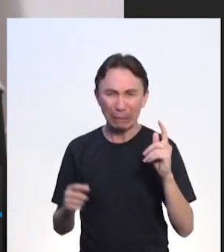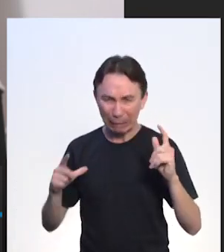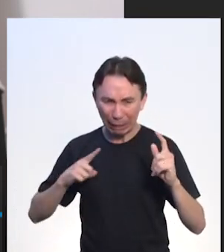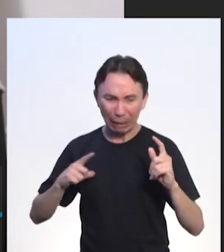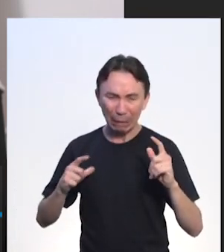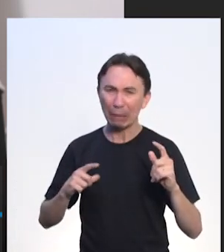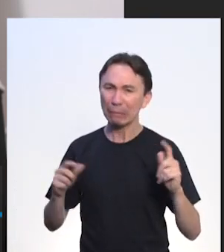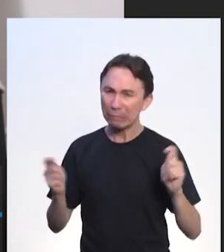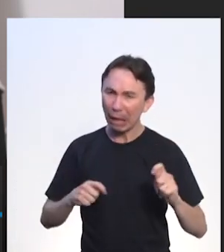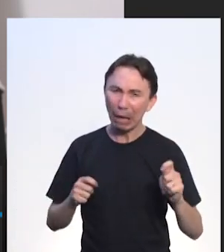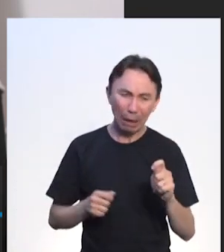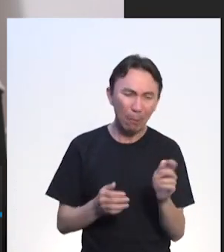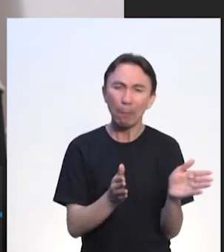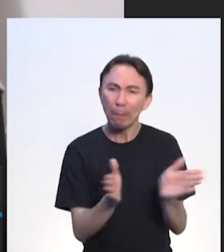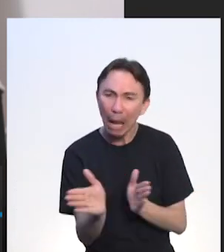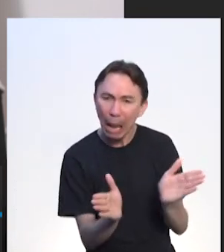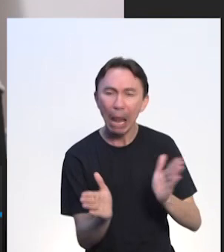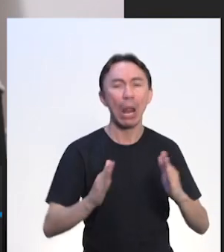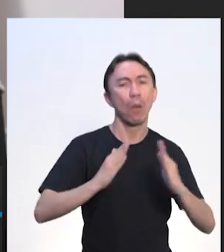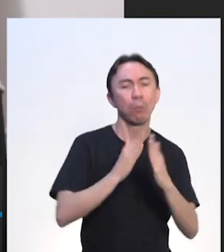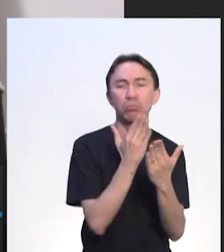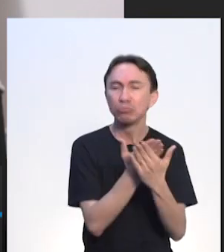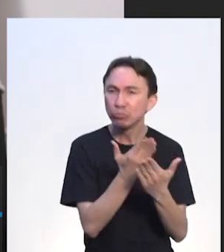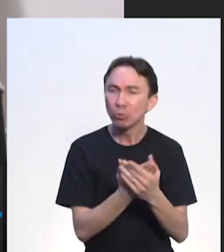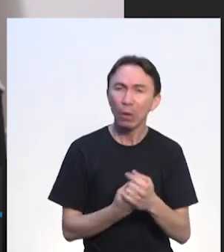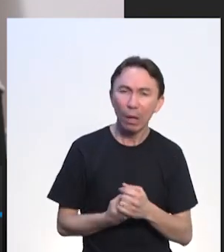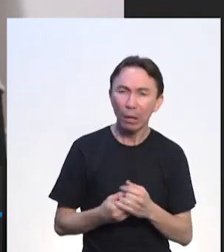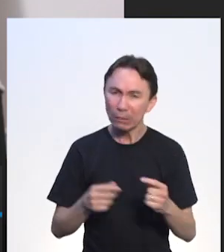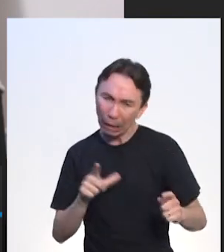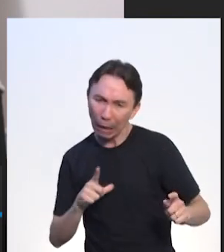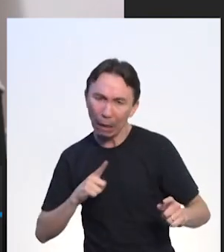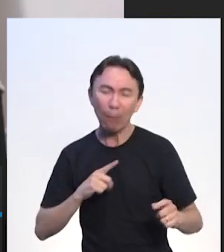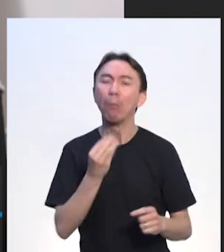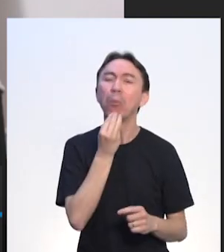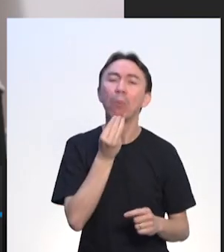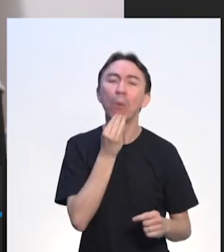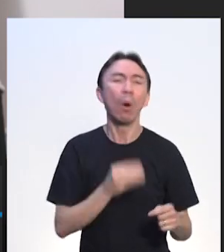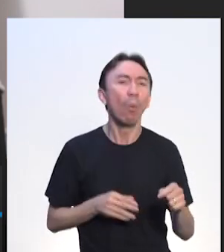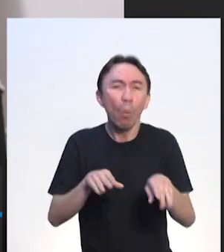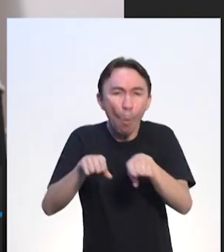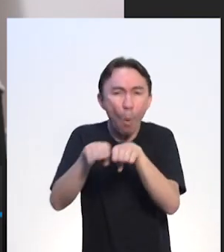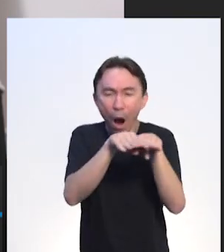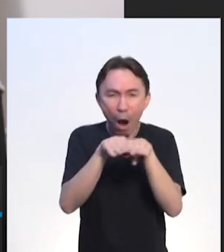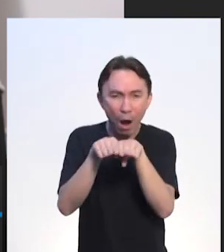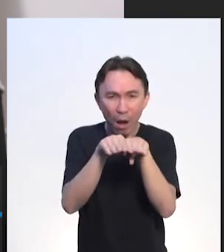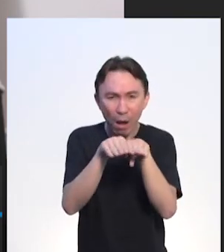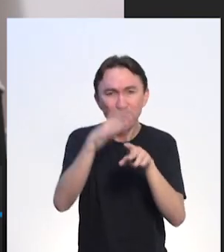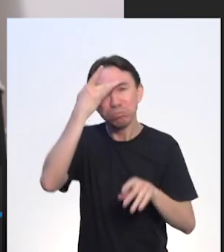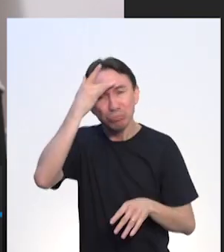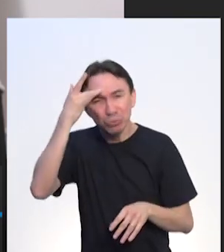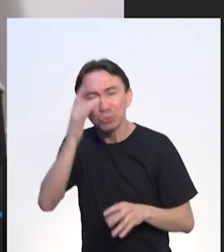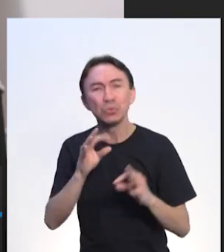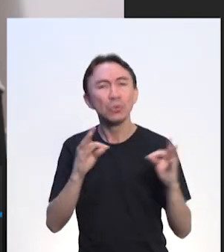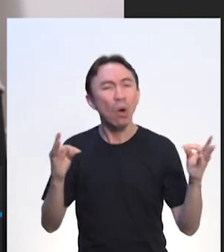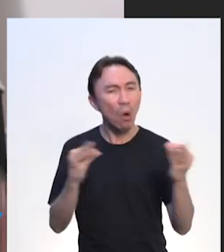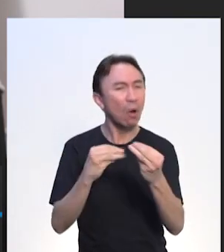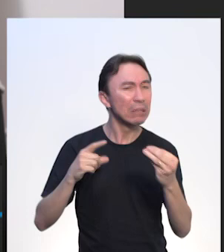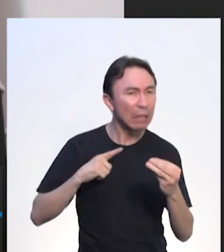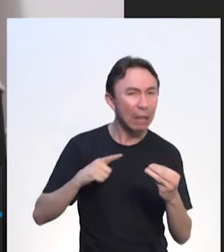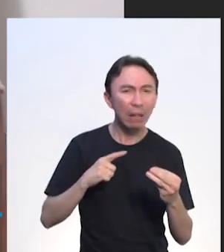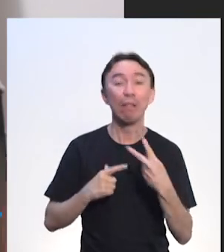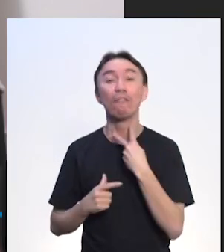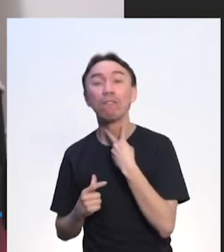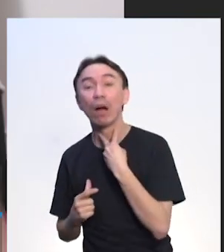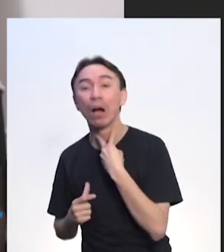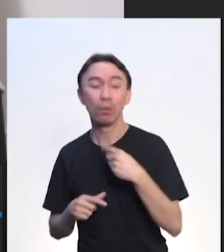acesso à educação para ter as mesmas oportunidades, né? Será que as pessoas ali estão tendo vagas de emprego